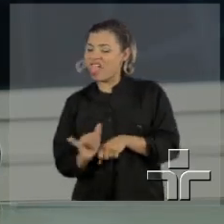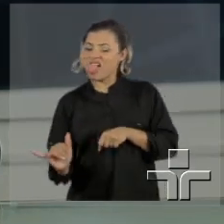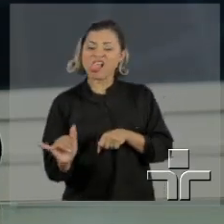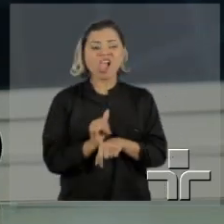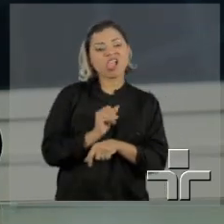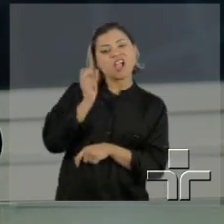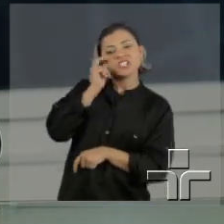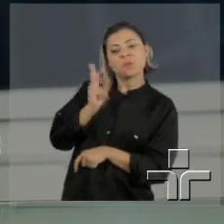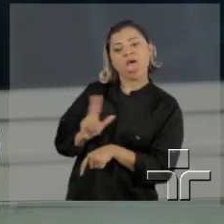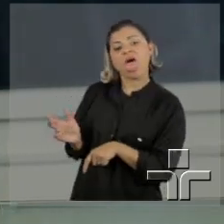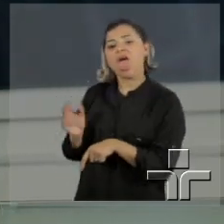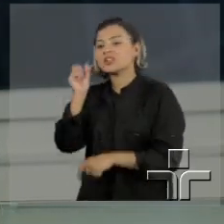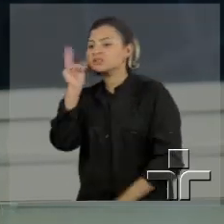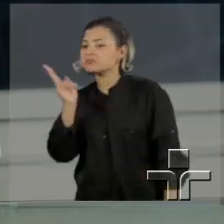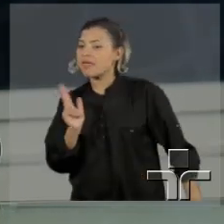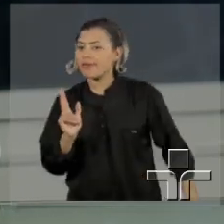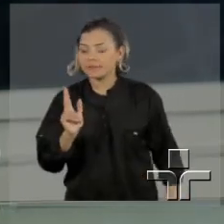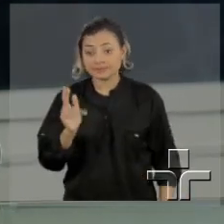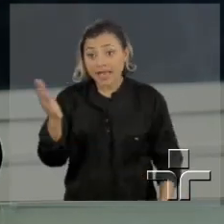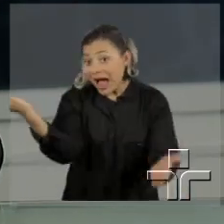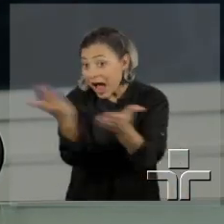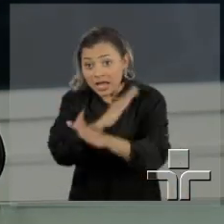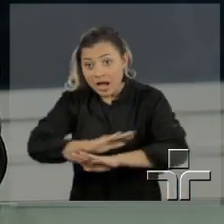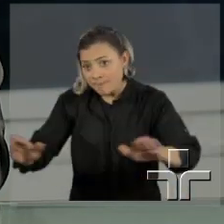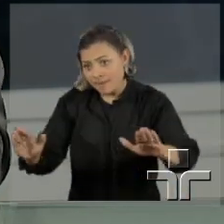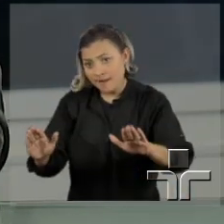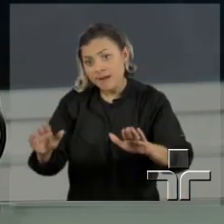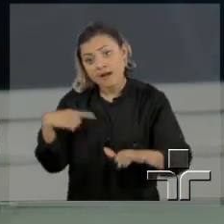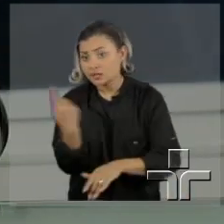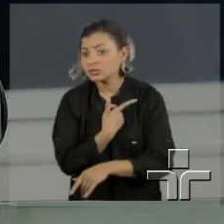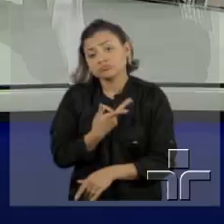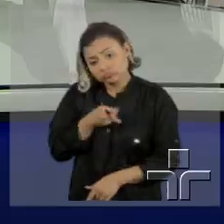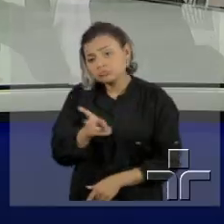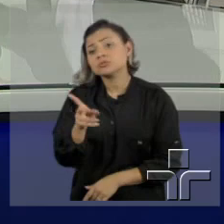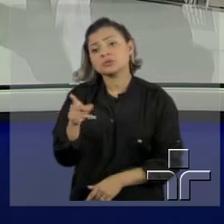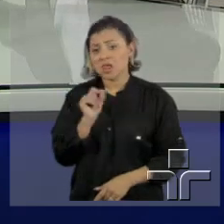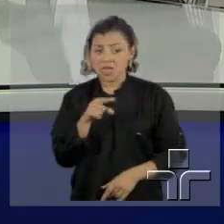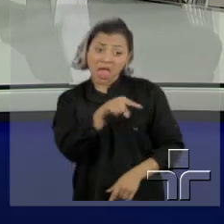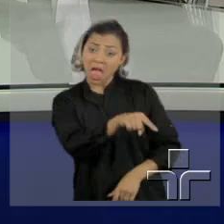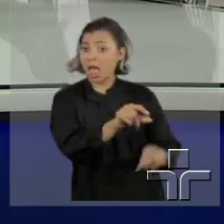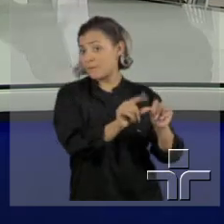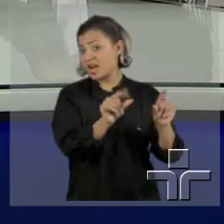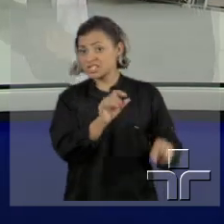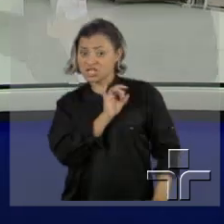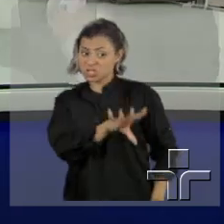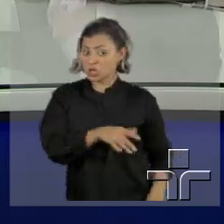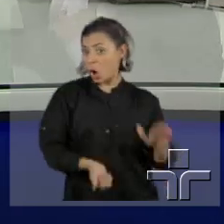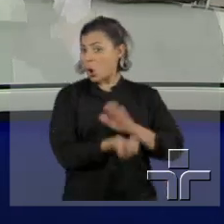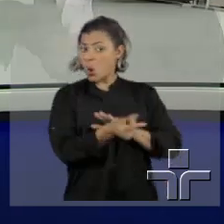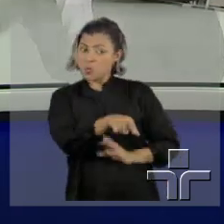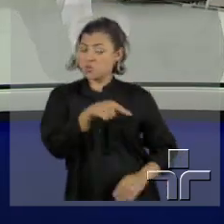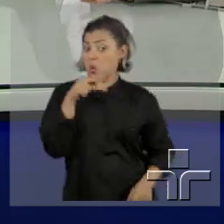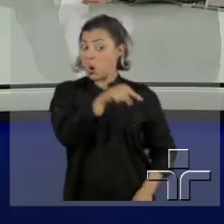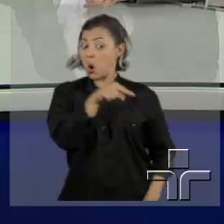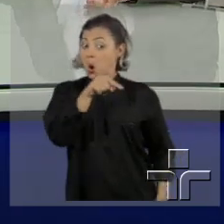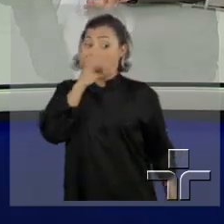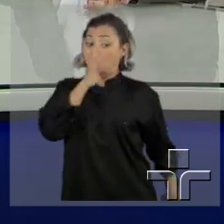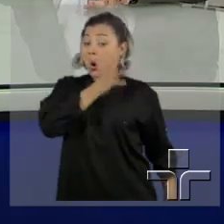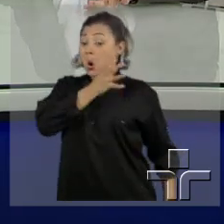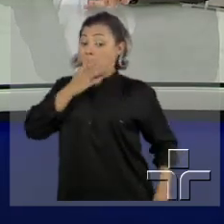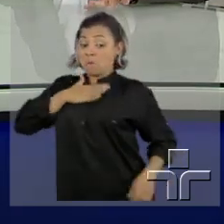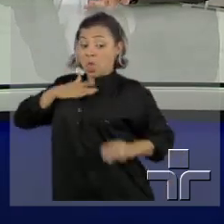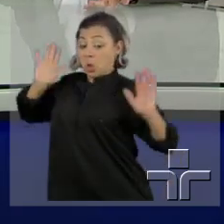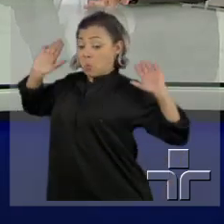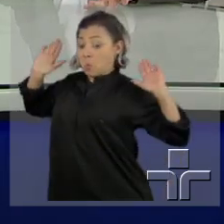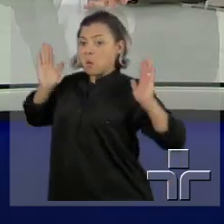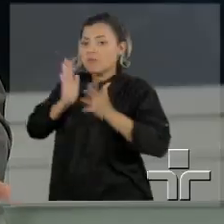pequenas corrupções que são aceitas, a gente não pode ficar apontando lá para Brasília como se em Brasília corrupto crescesse numa horta atrás do